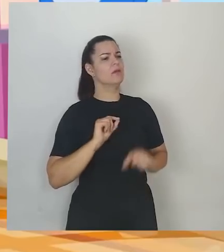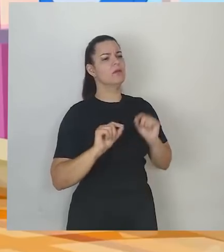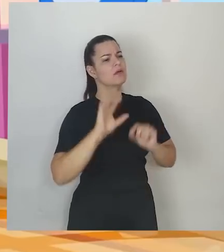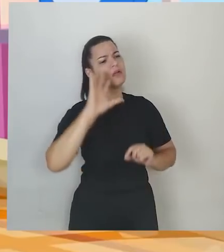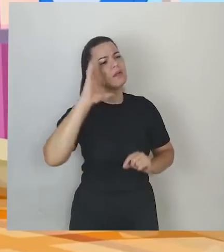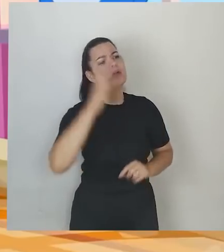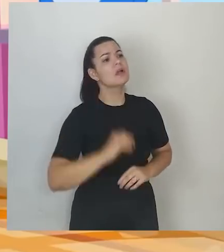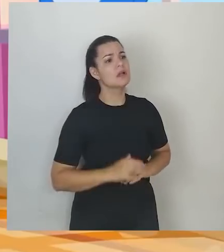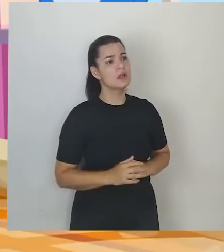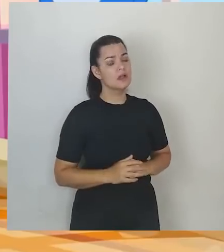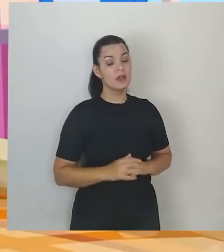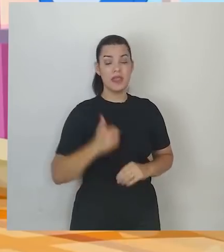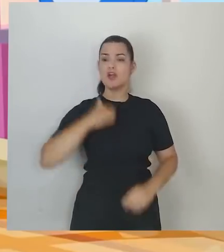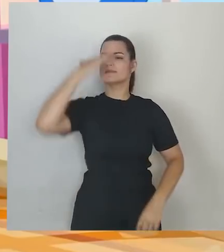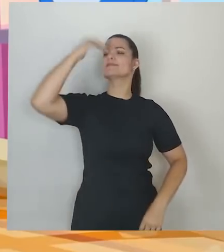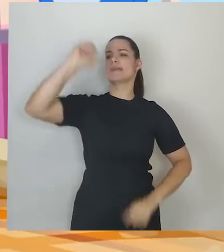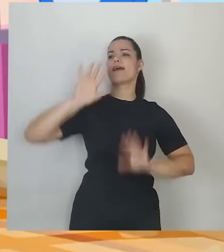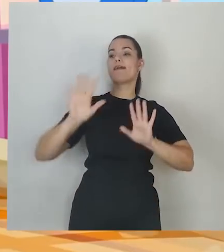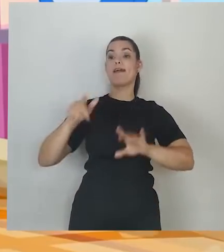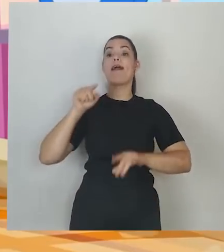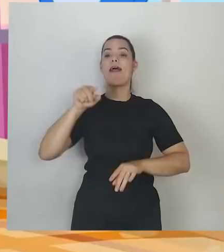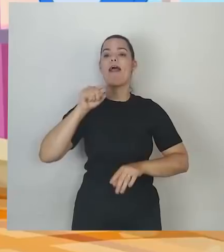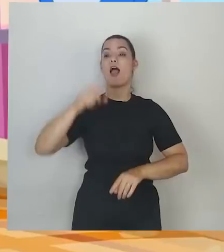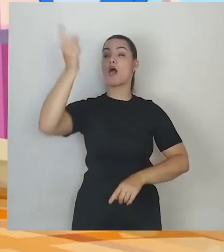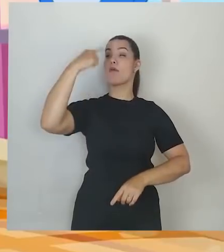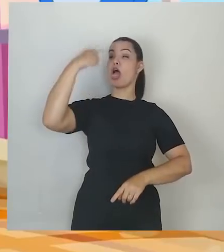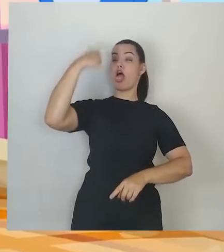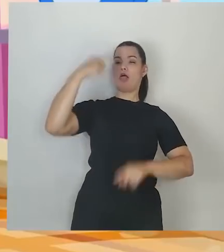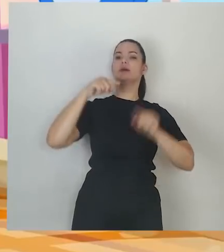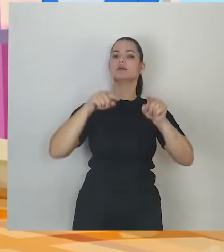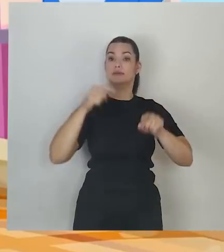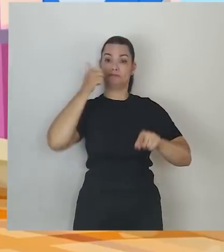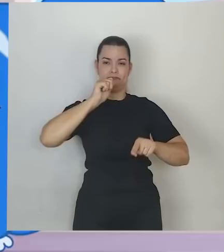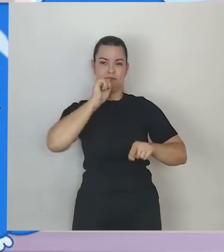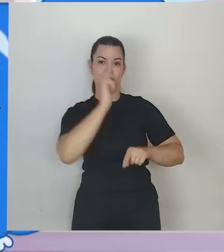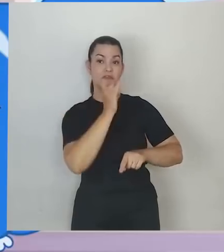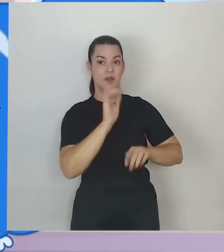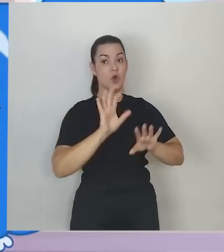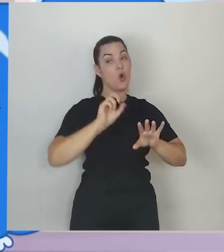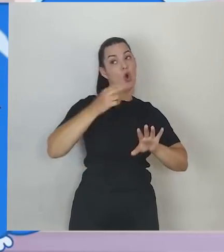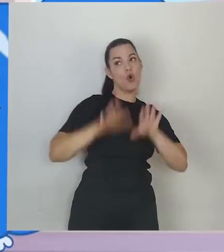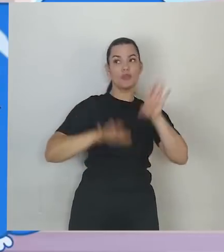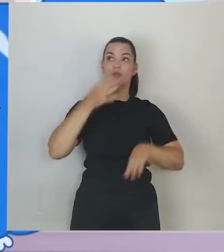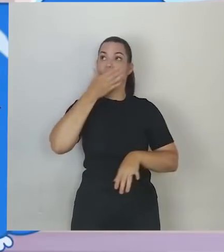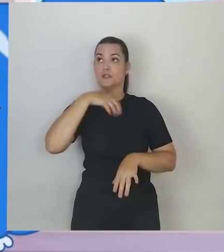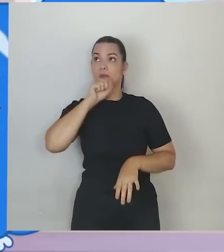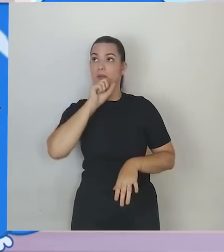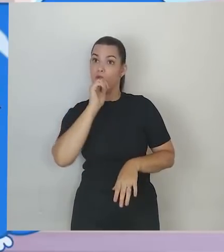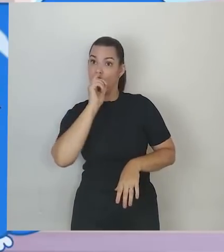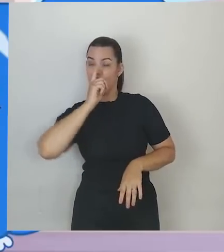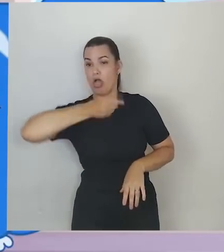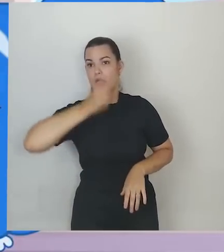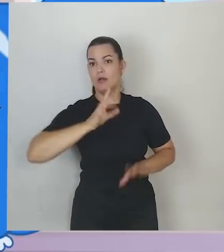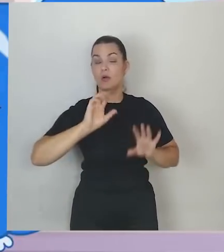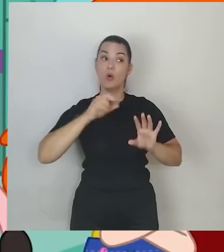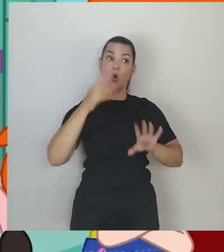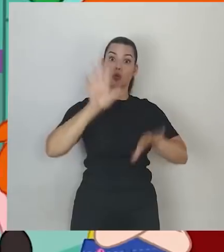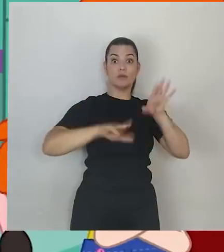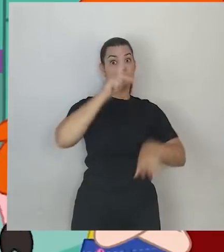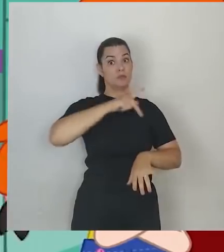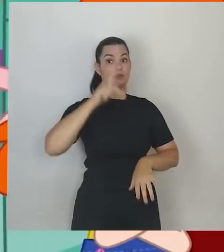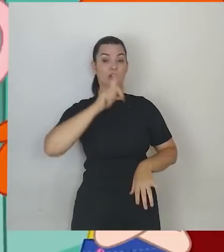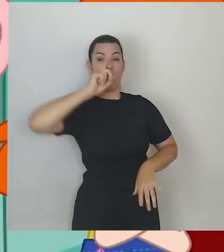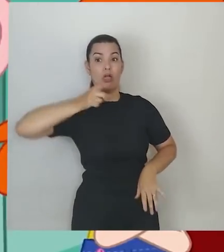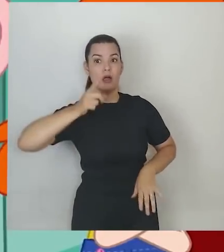o que aconteceu, Mica? Eu sei! Ela levou uma bronca da mamãe. Ou então foi do papai. Ou vai ver, foi